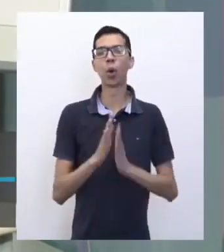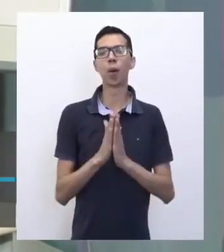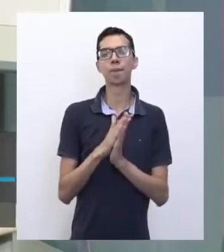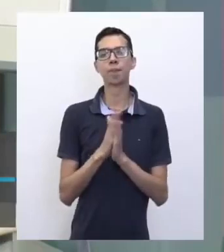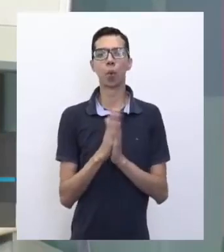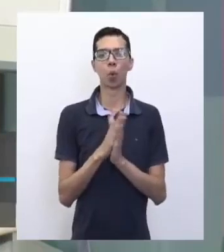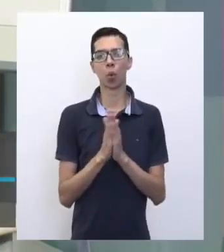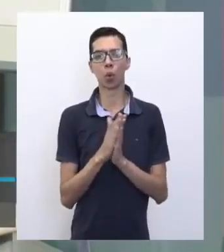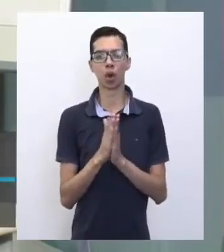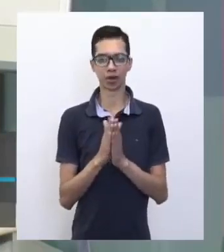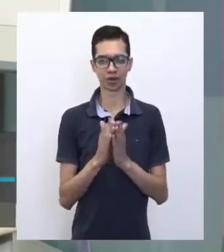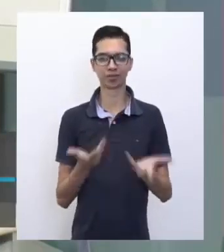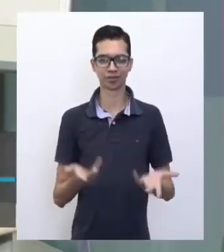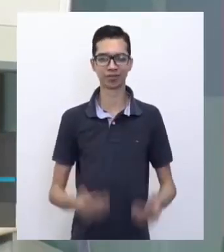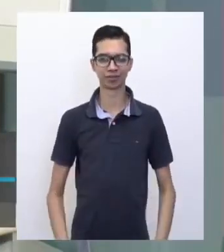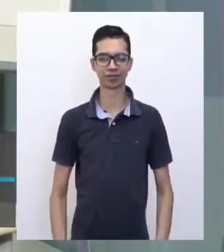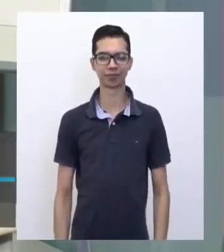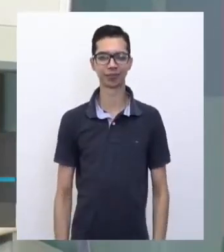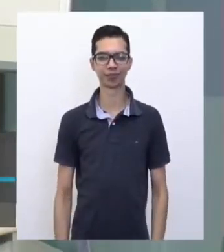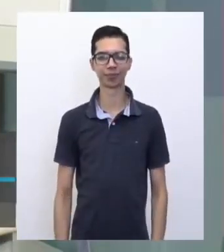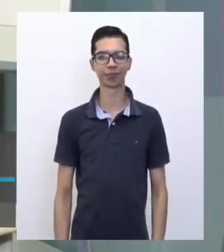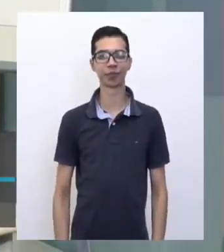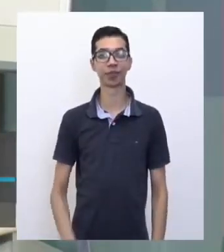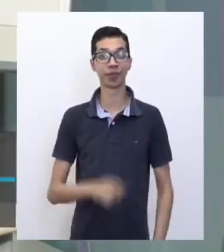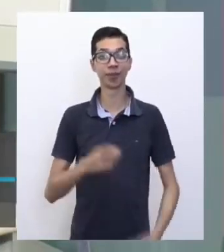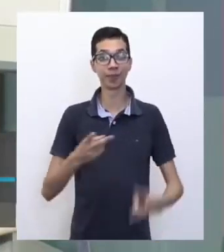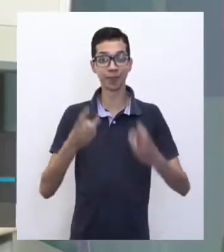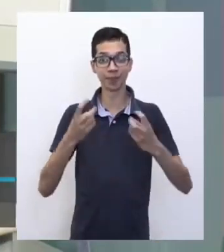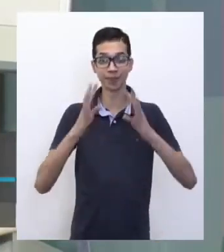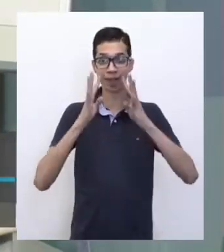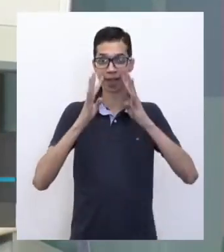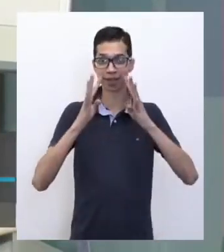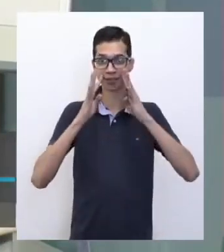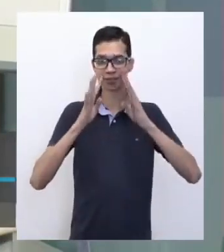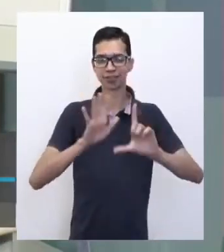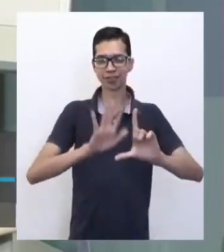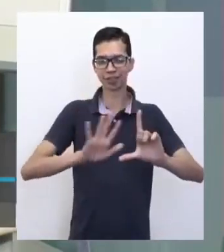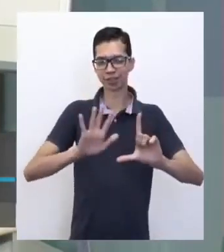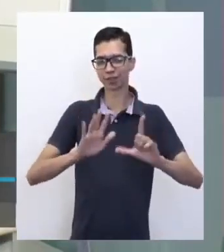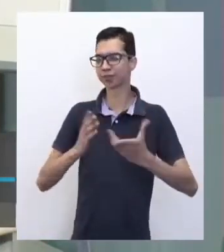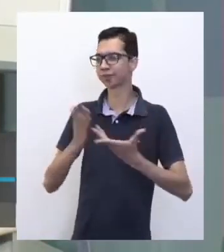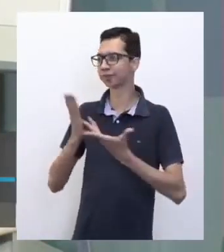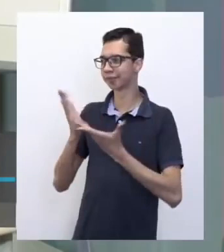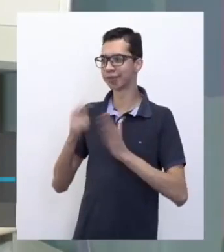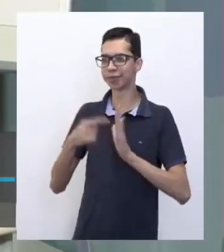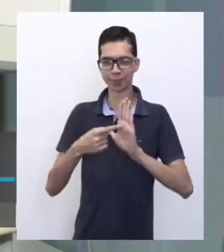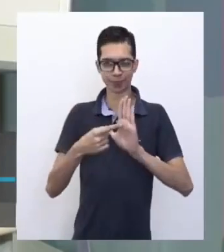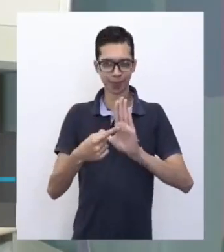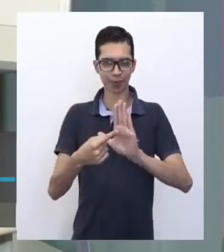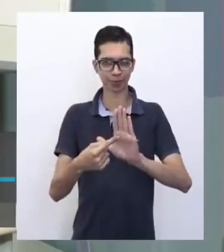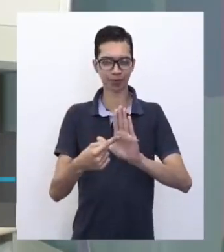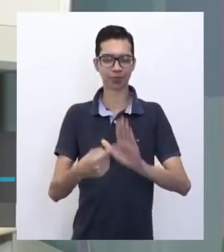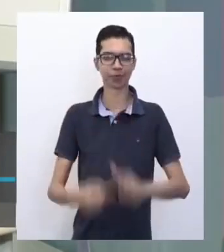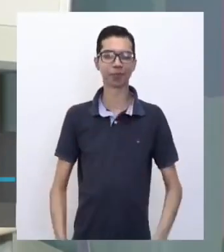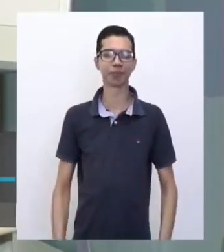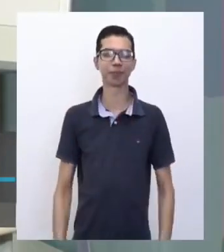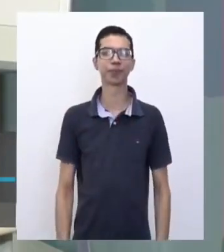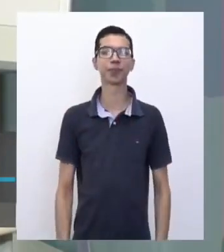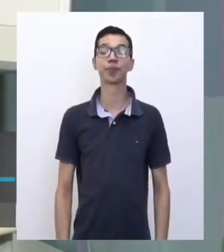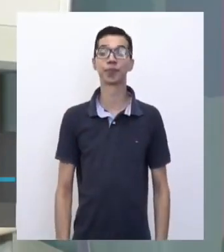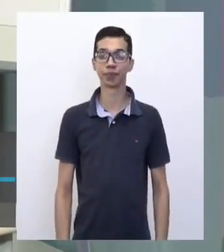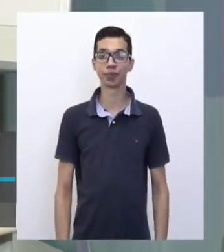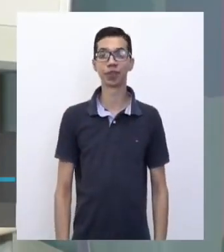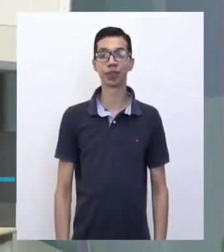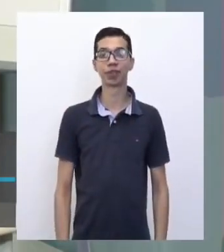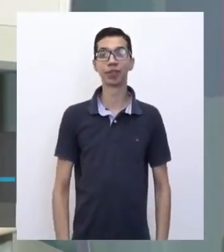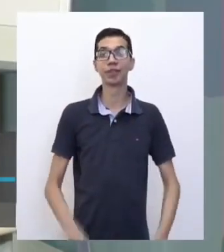gente perceber, né, nessa peça que a gente assistiu, né, aquele trechinho que a gente viu ali, como a professora citou antes, tá? Então, nem